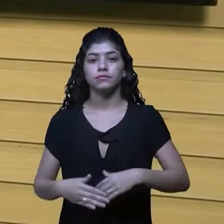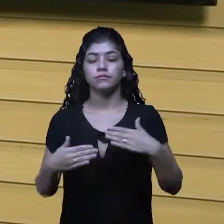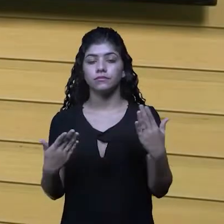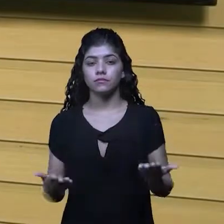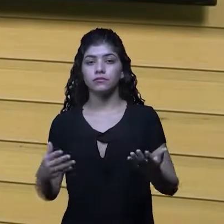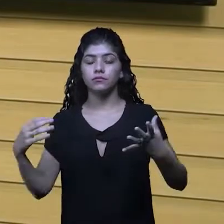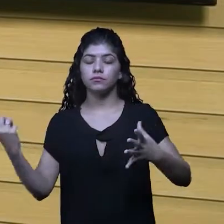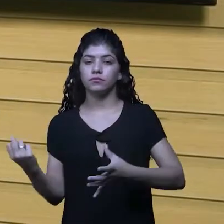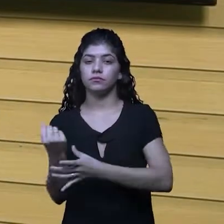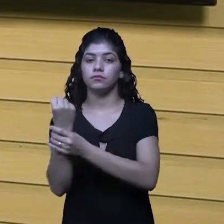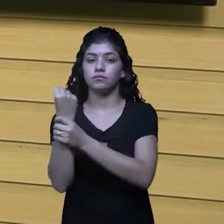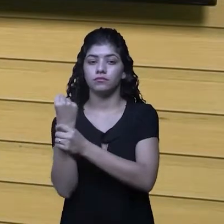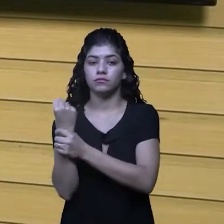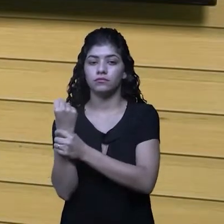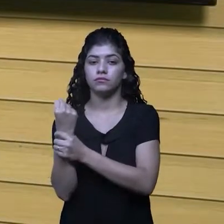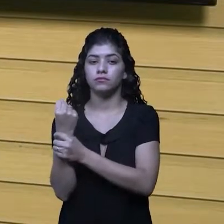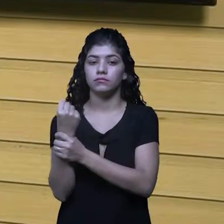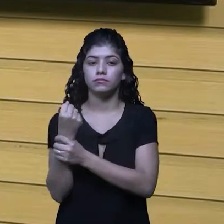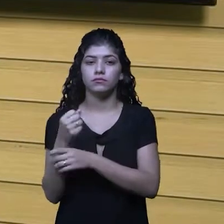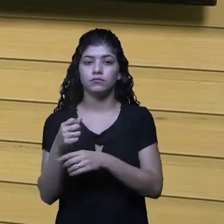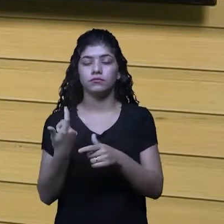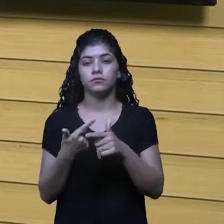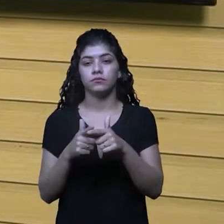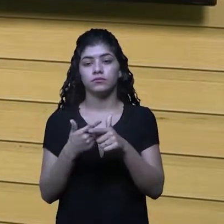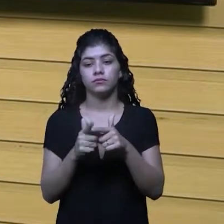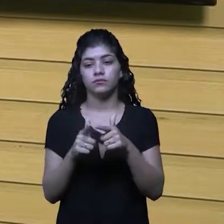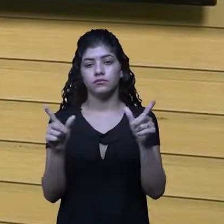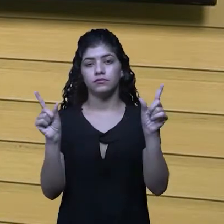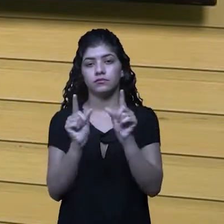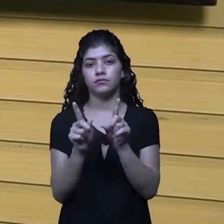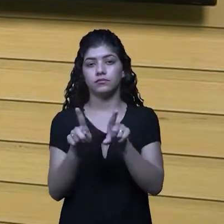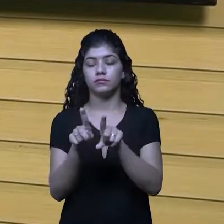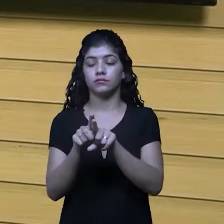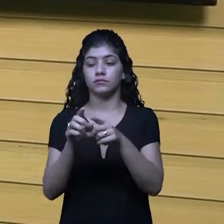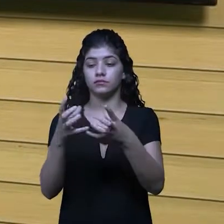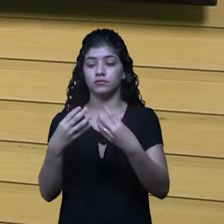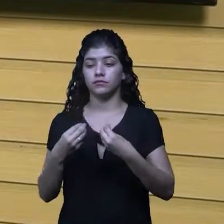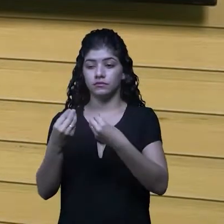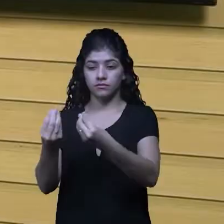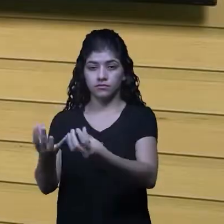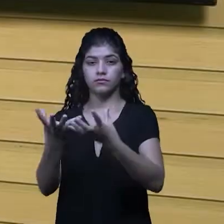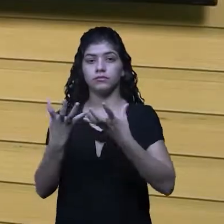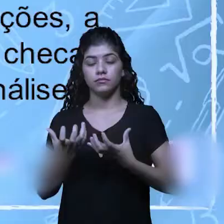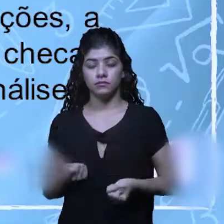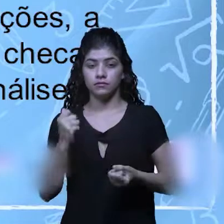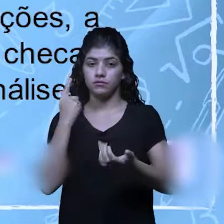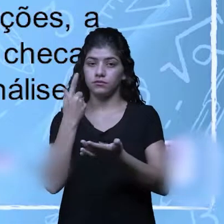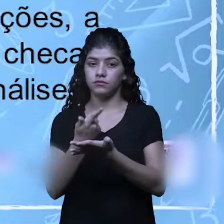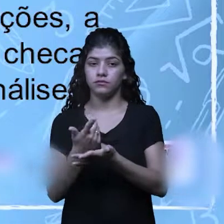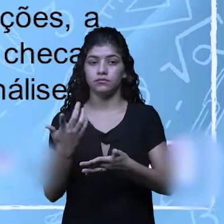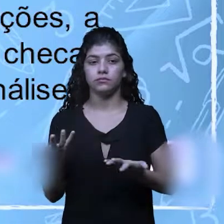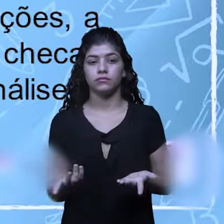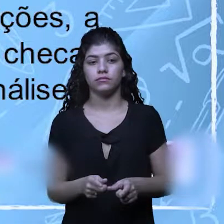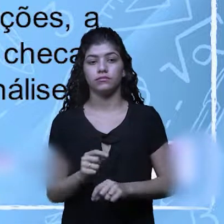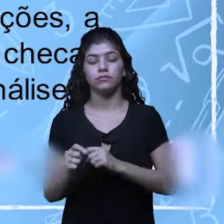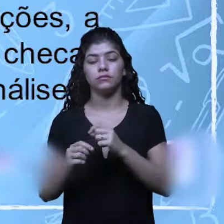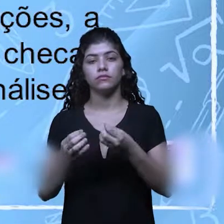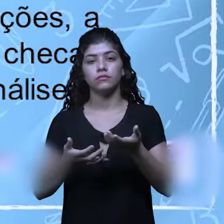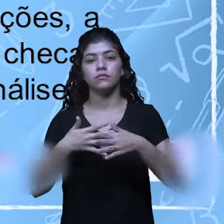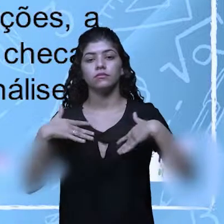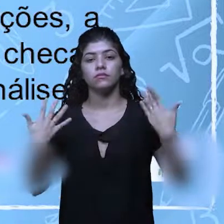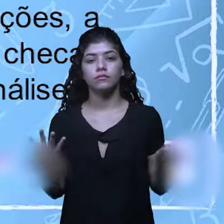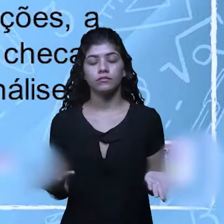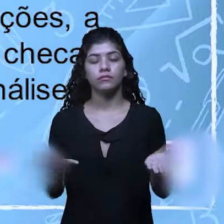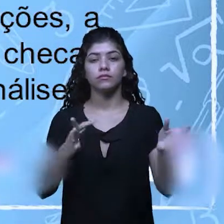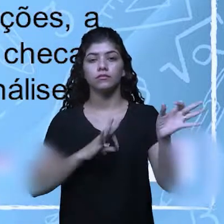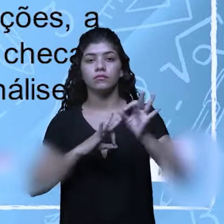Então, segurança, mínimo de erros e entregar e receber aquilo que foi comprado. Quando deve ser